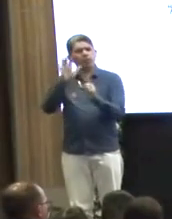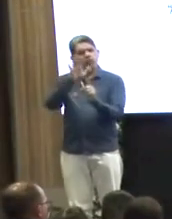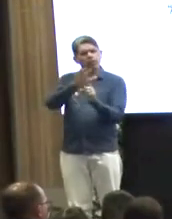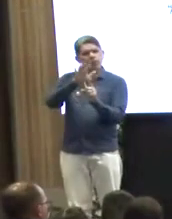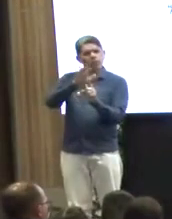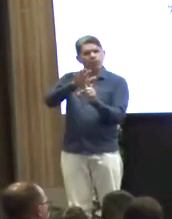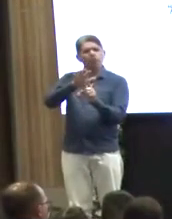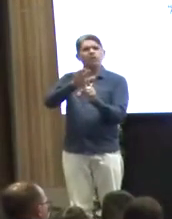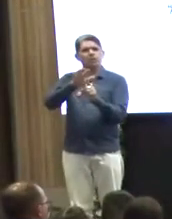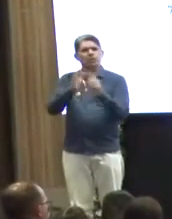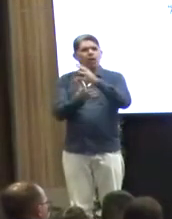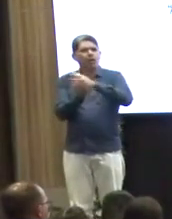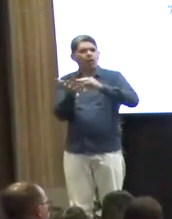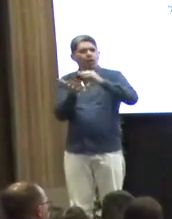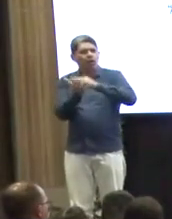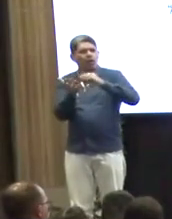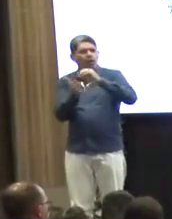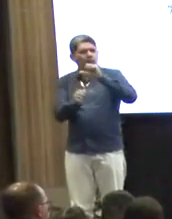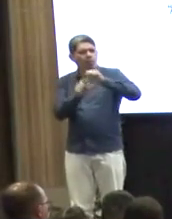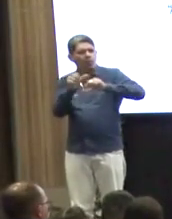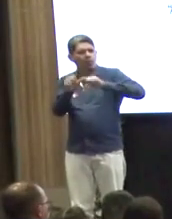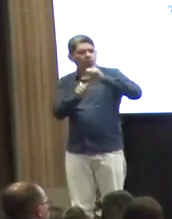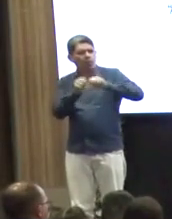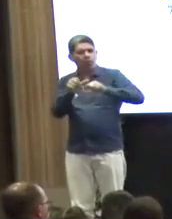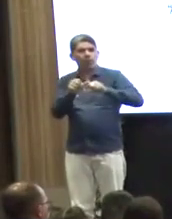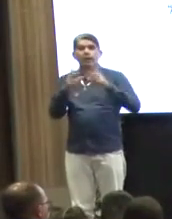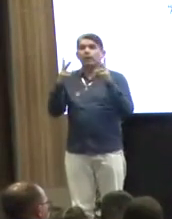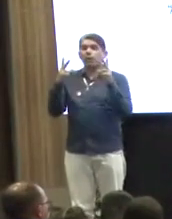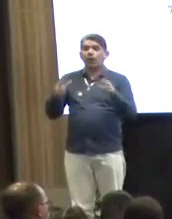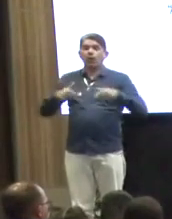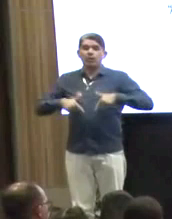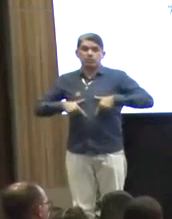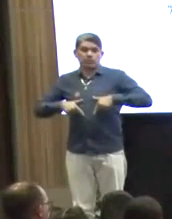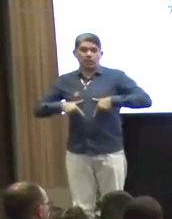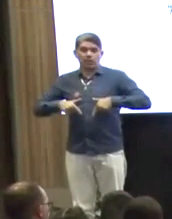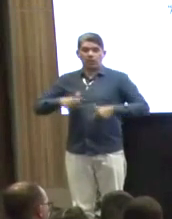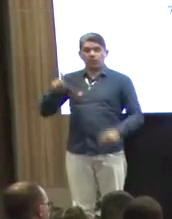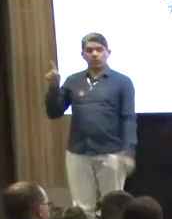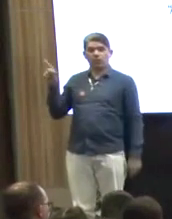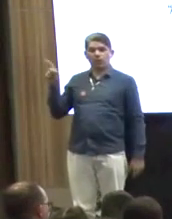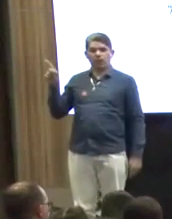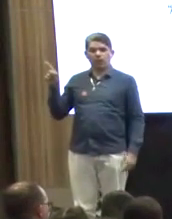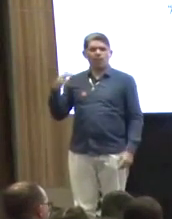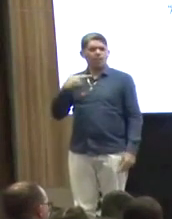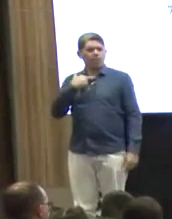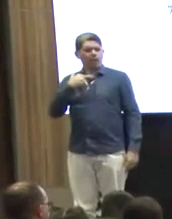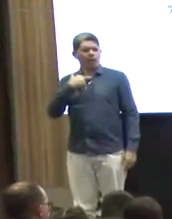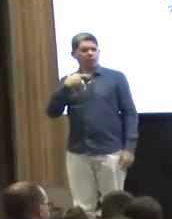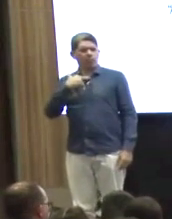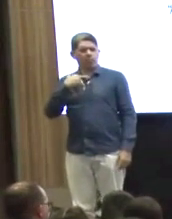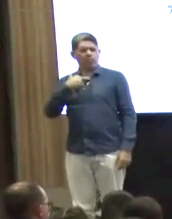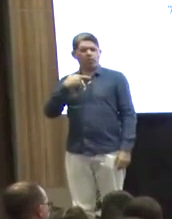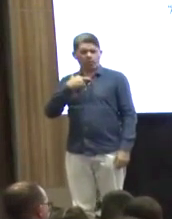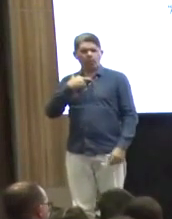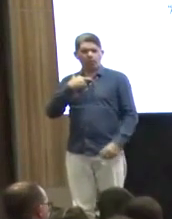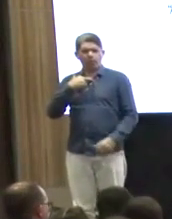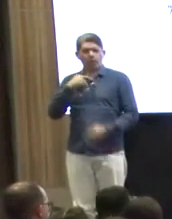né, atualizá-lo com outras vestes. Vejam, por exemplo, o que Israel faz. Né? Vocês não podem apoiar esses